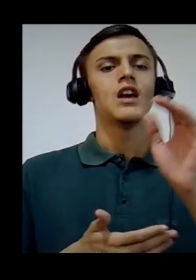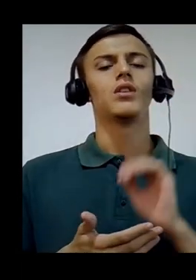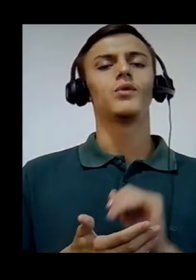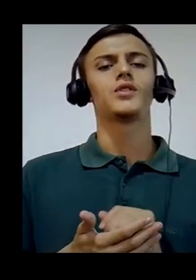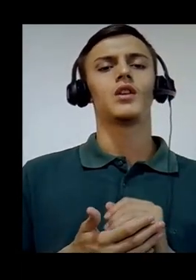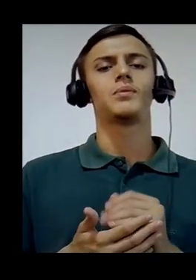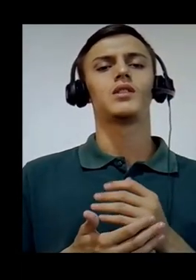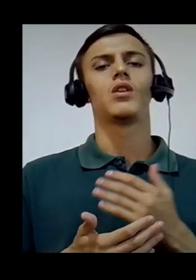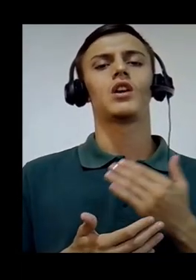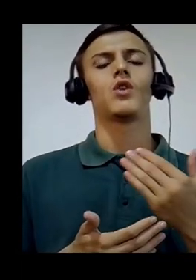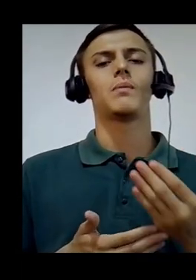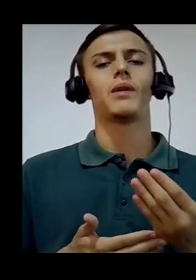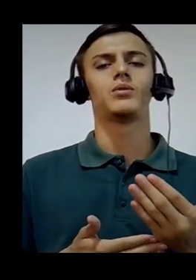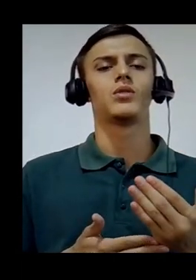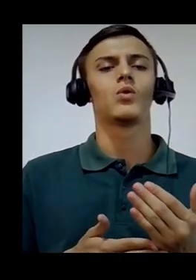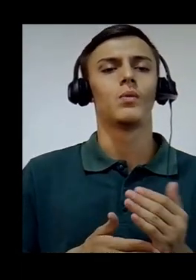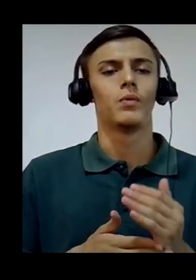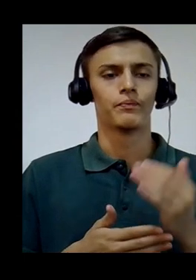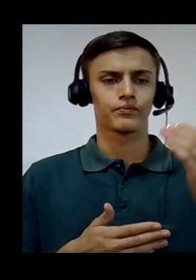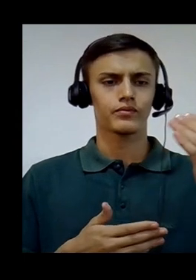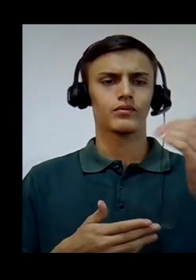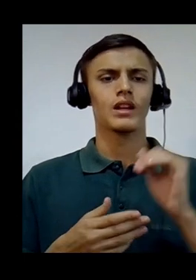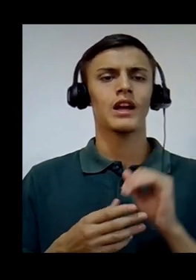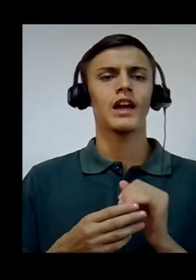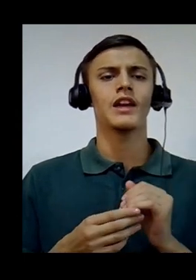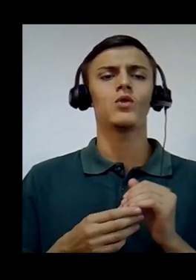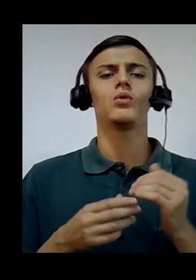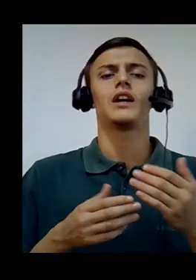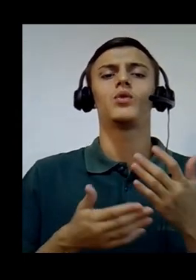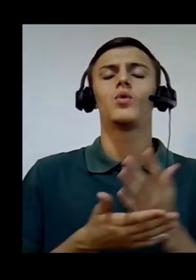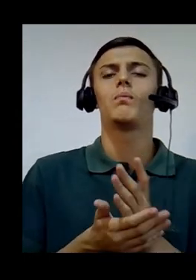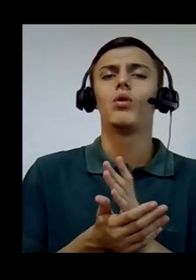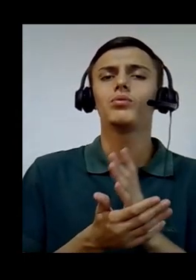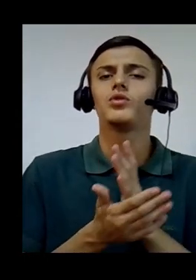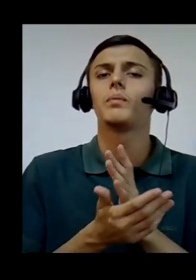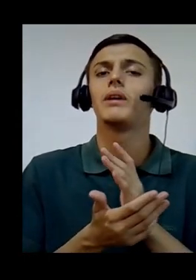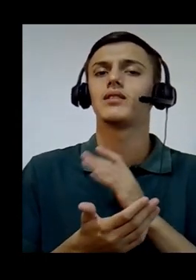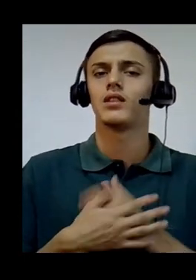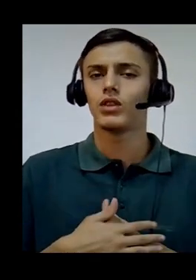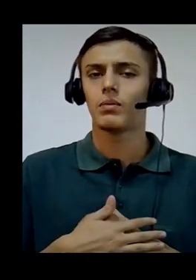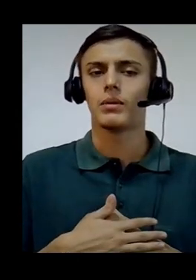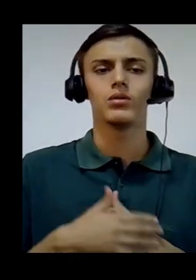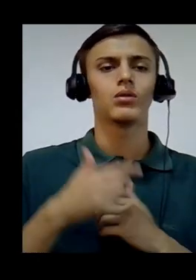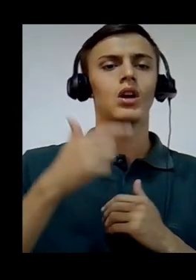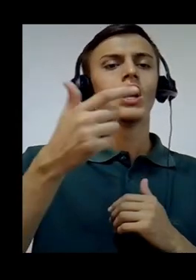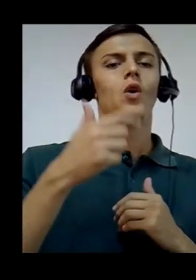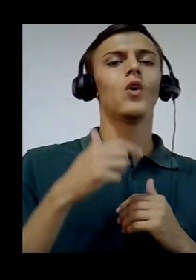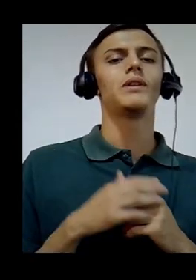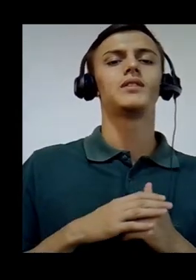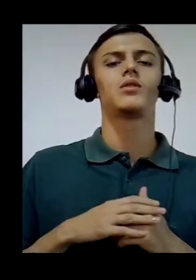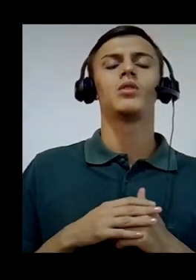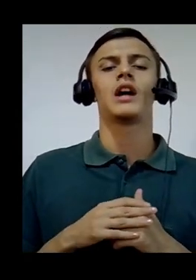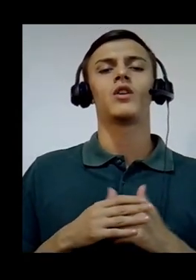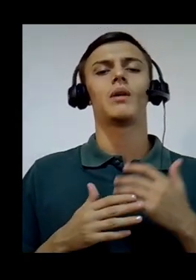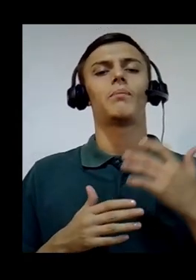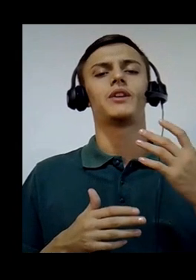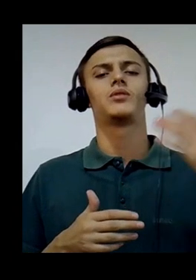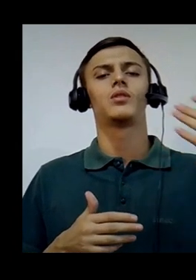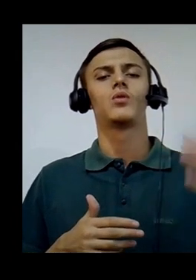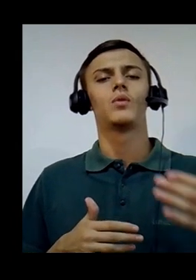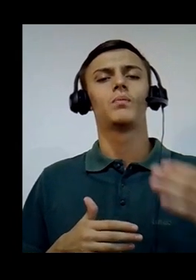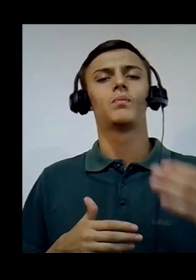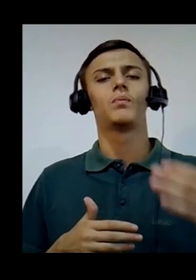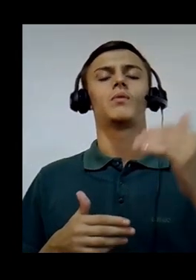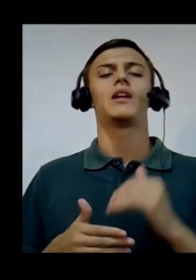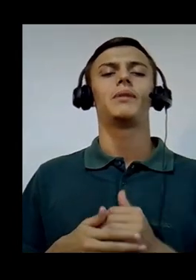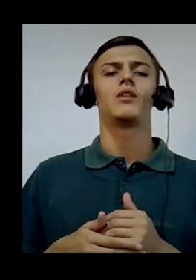segurança. Quando o funcionário precisa colocar alguma parte do seu corpo em contato com o ponto de operação do equipamento, ou precisa colocar alguma parte